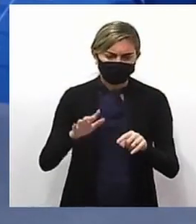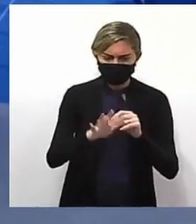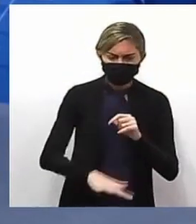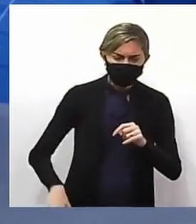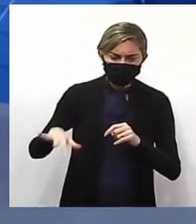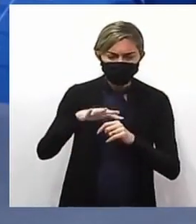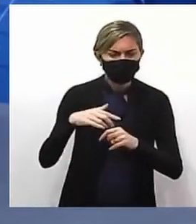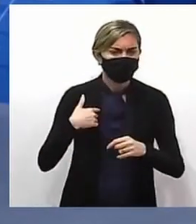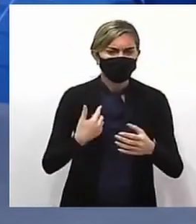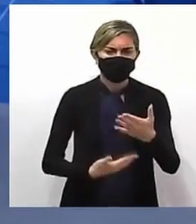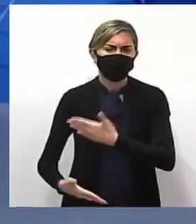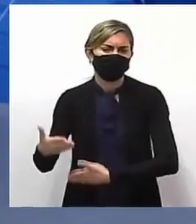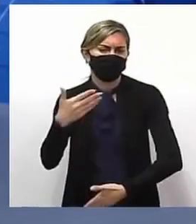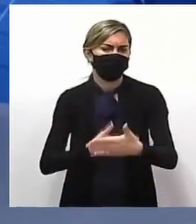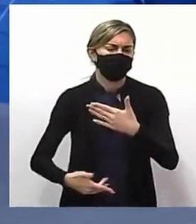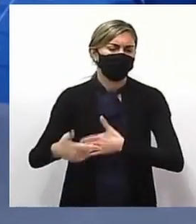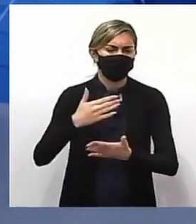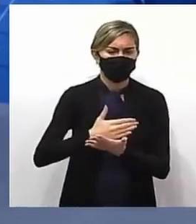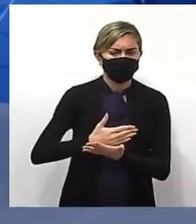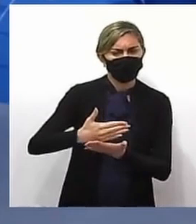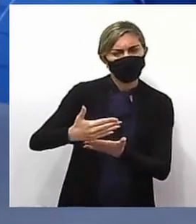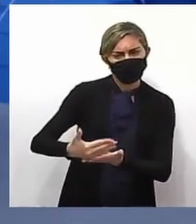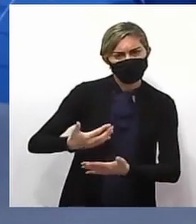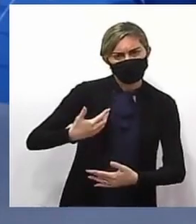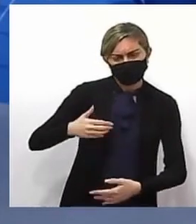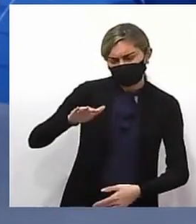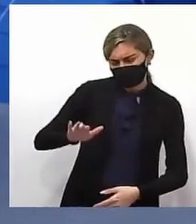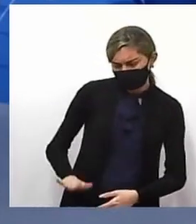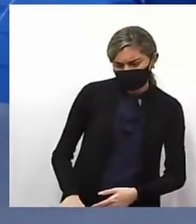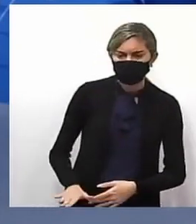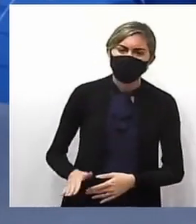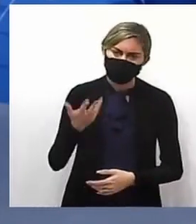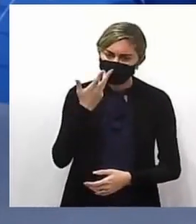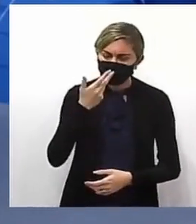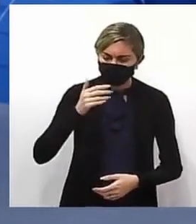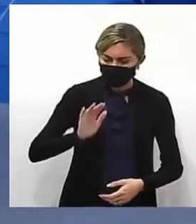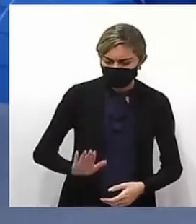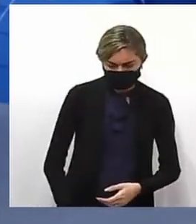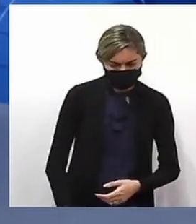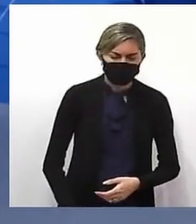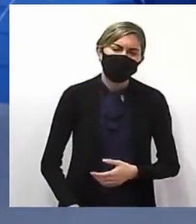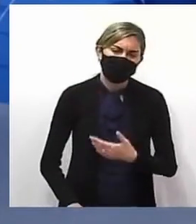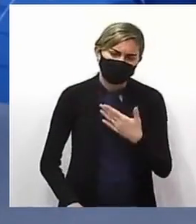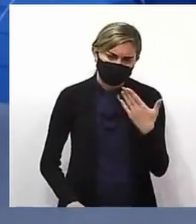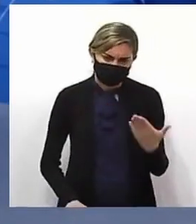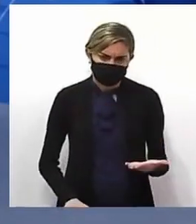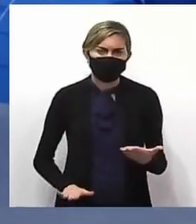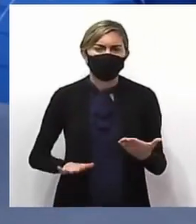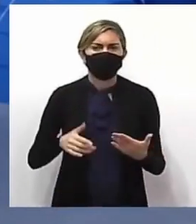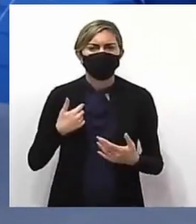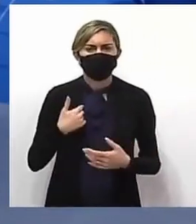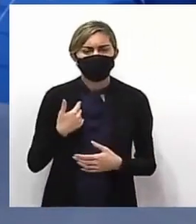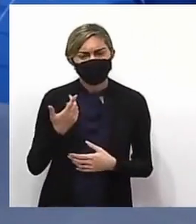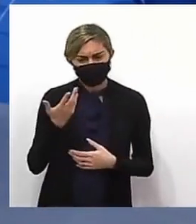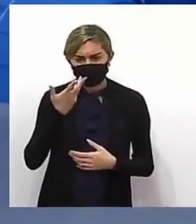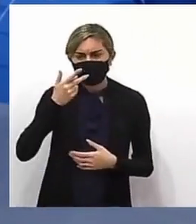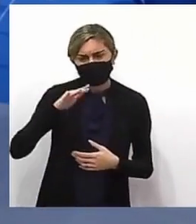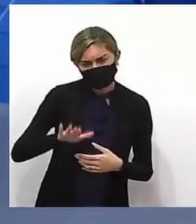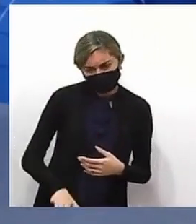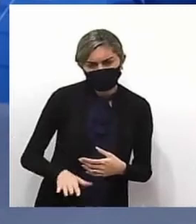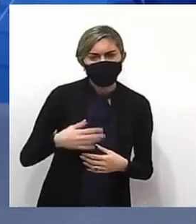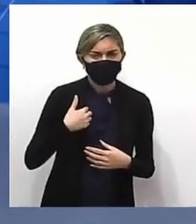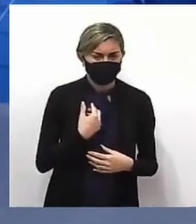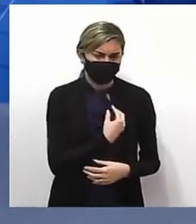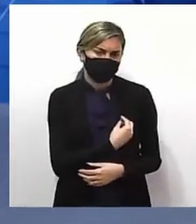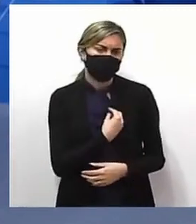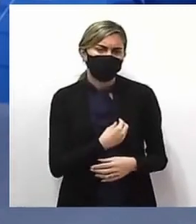Então minha relação com a Ilha de Deus começa bem pequena, ainda criança. E quando eu